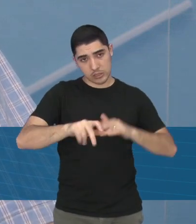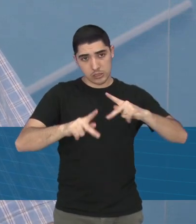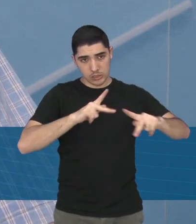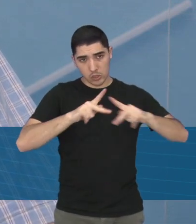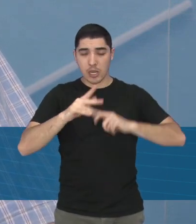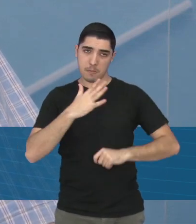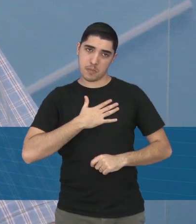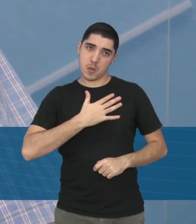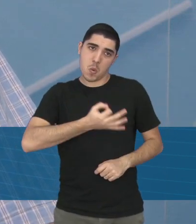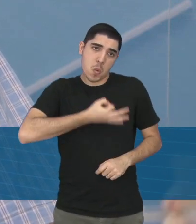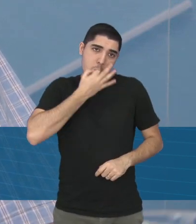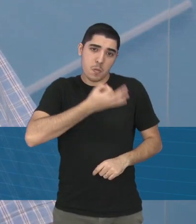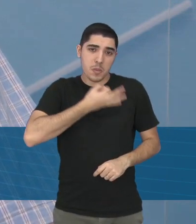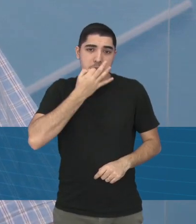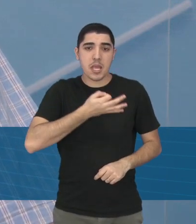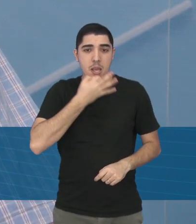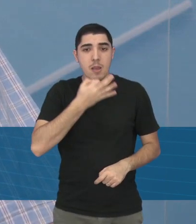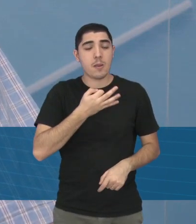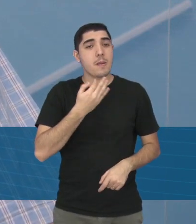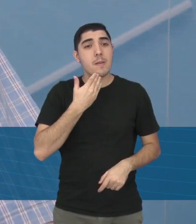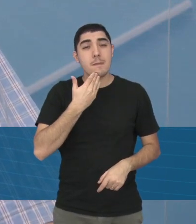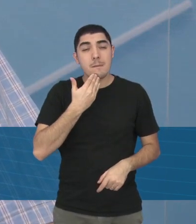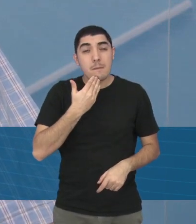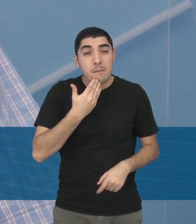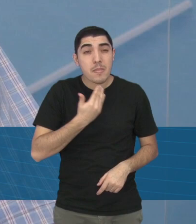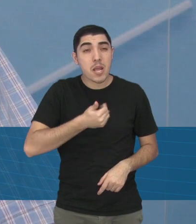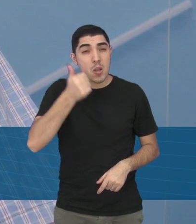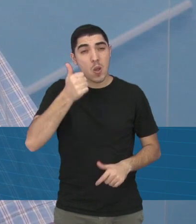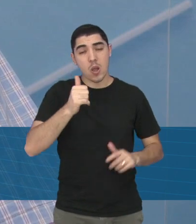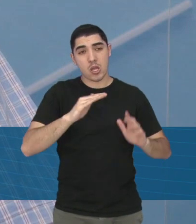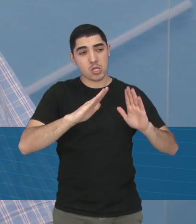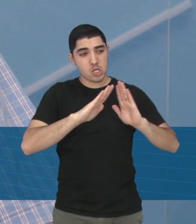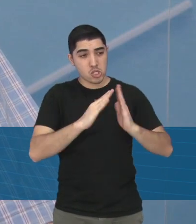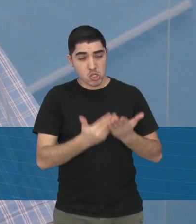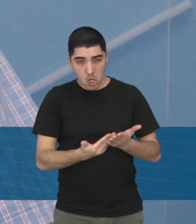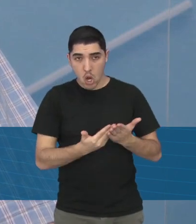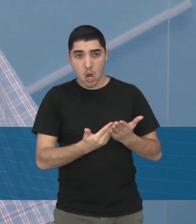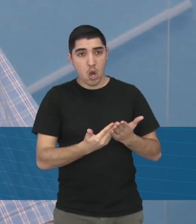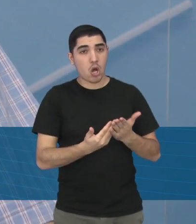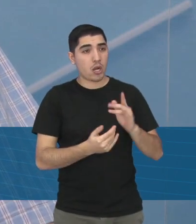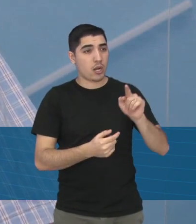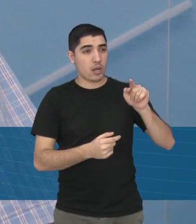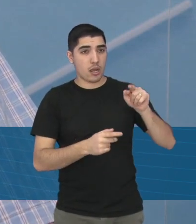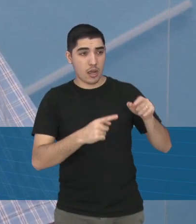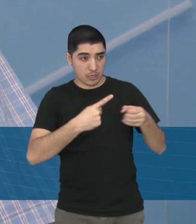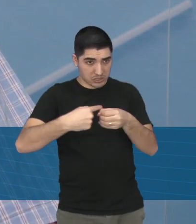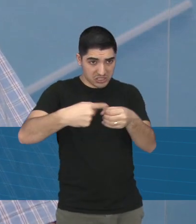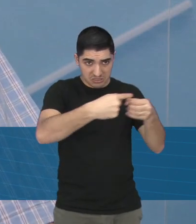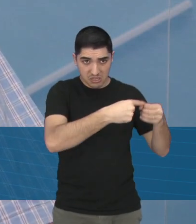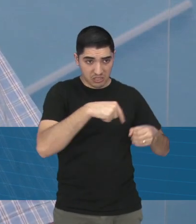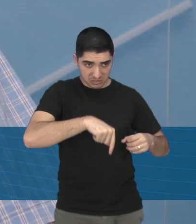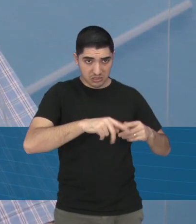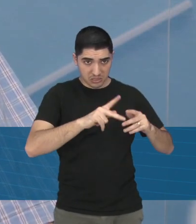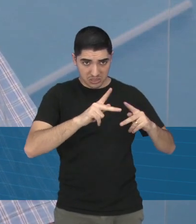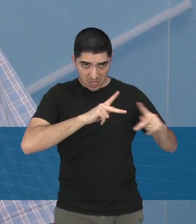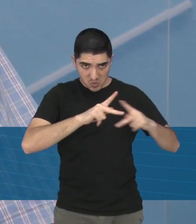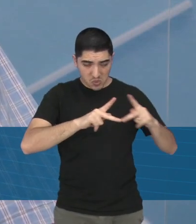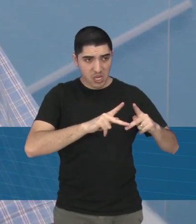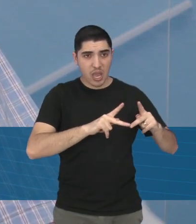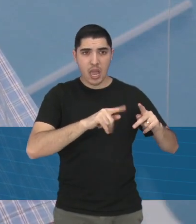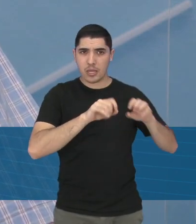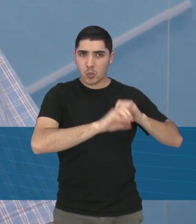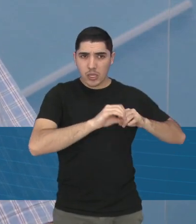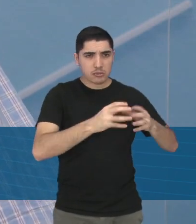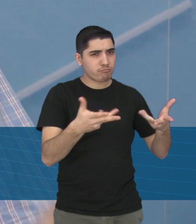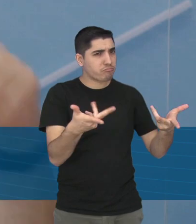minha visão, possui a melhor escola municipal aí do estado, talvez até do país. Muito bom o